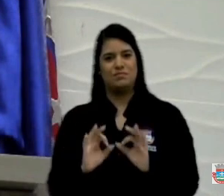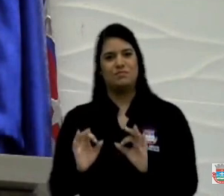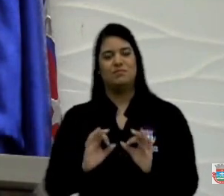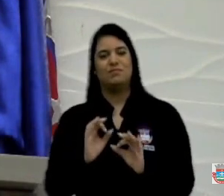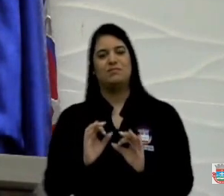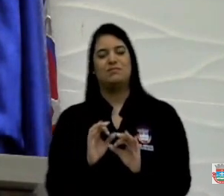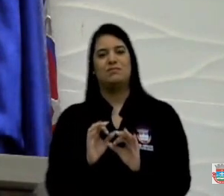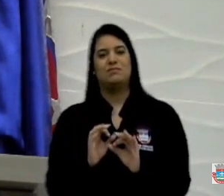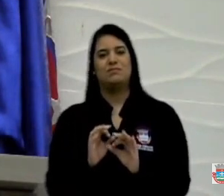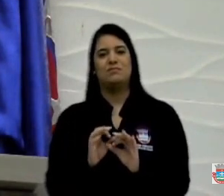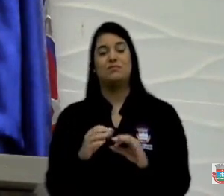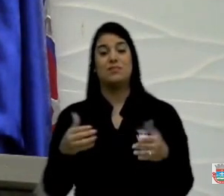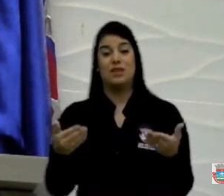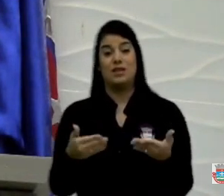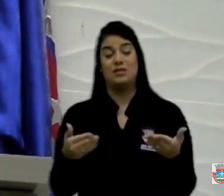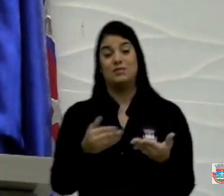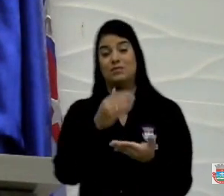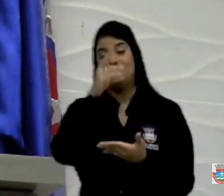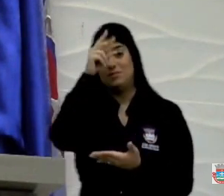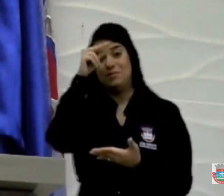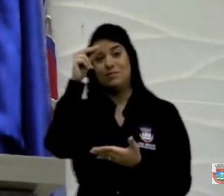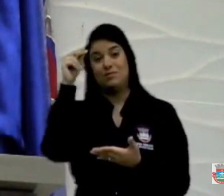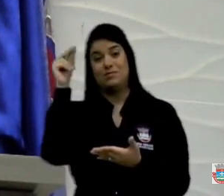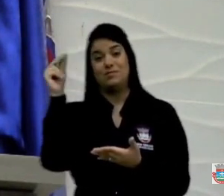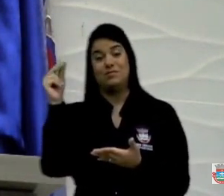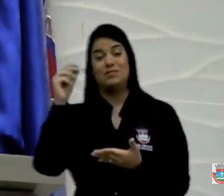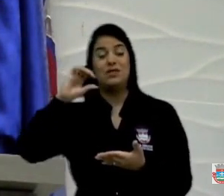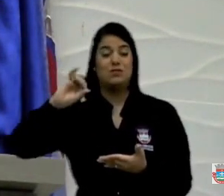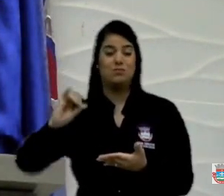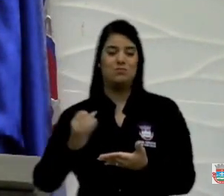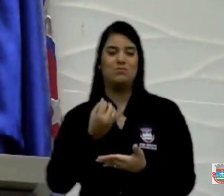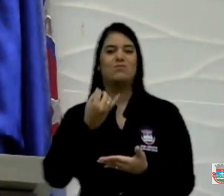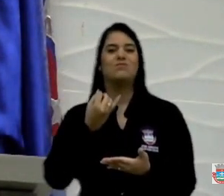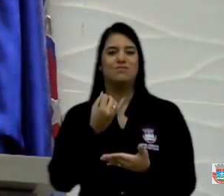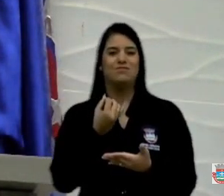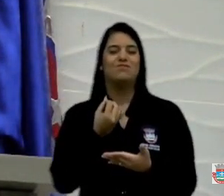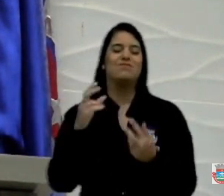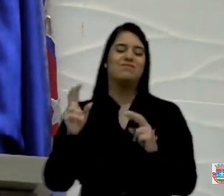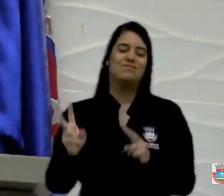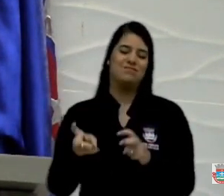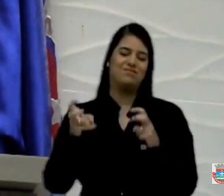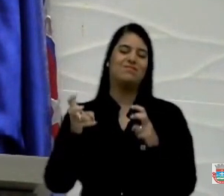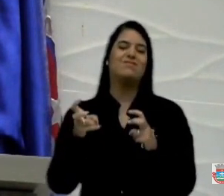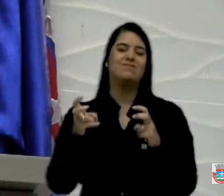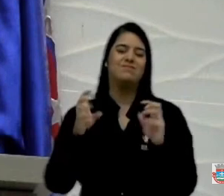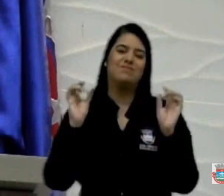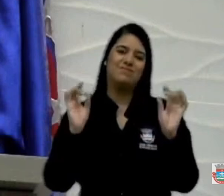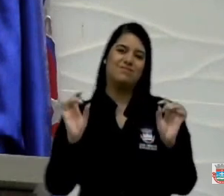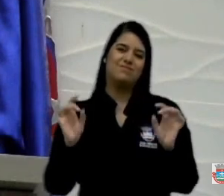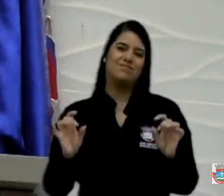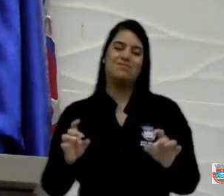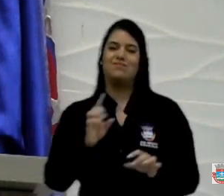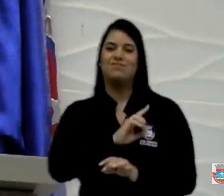atual prefeito. E tive também a grata oportunidade de compartilhar esse momento especial no